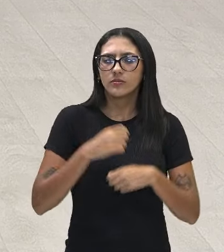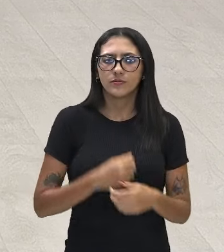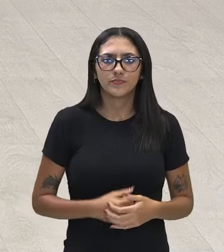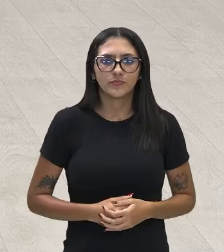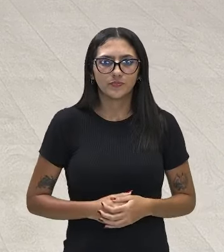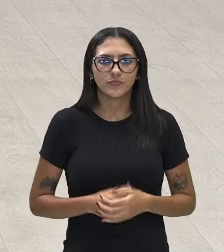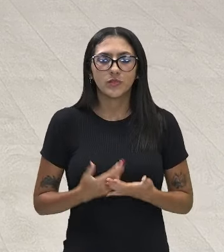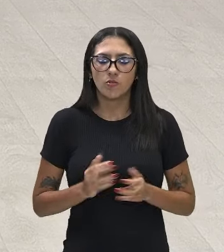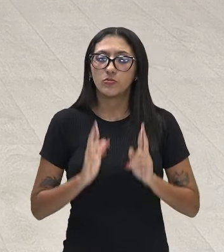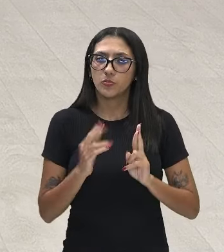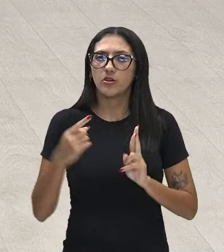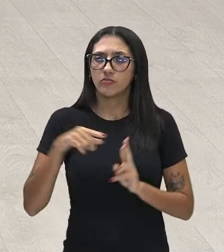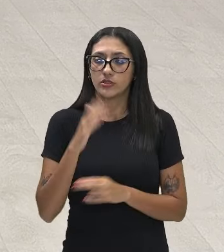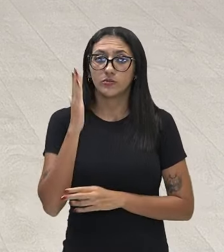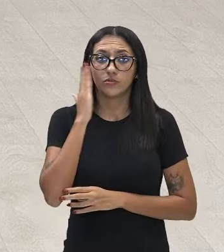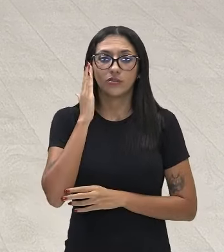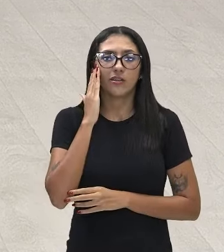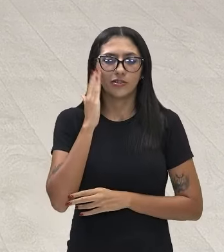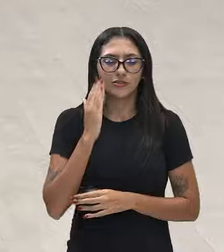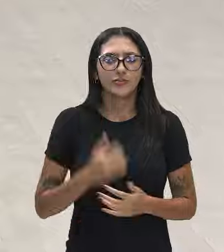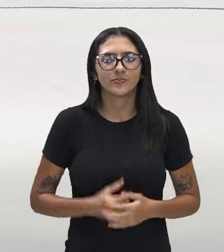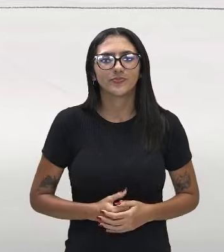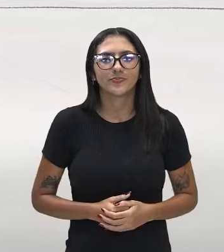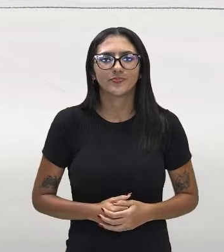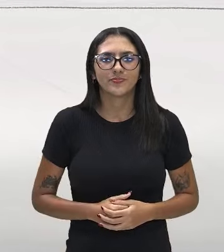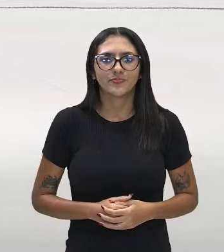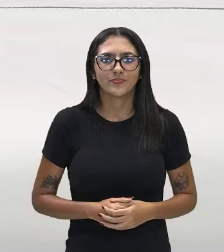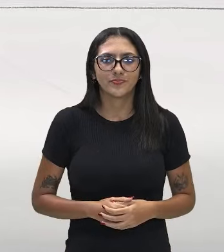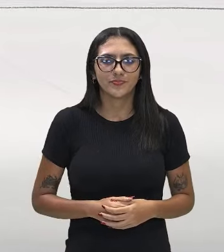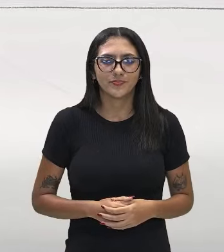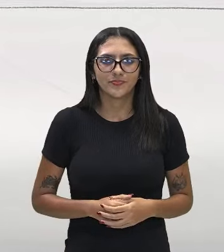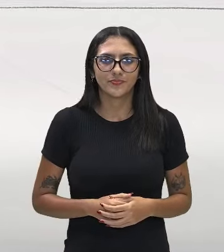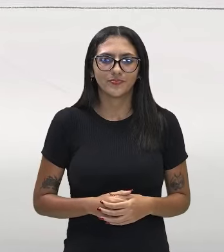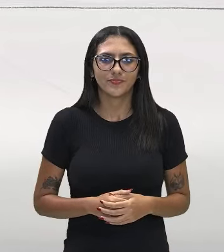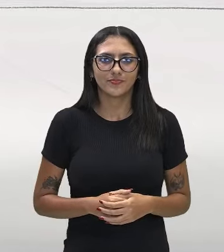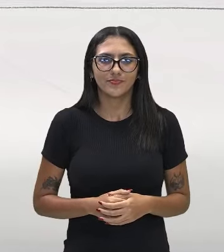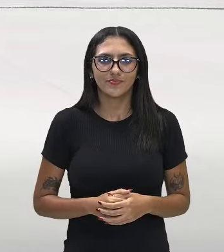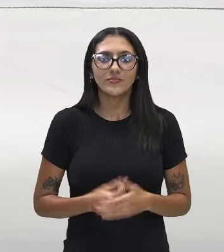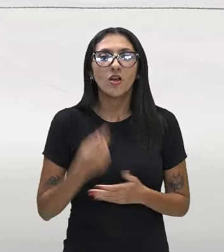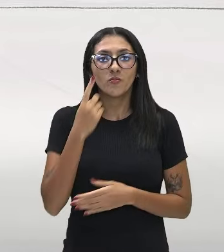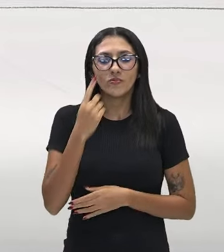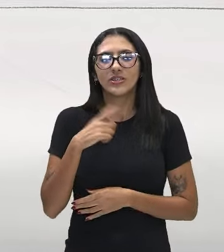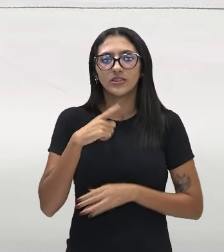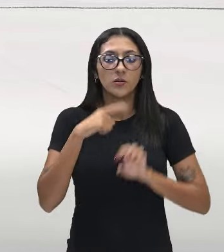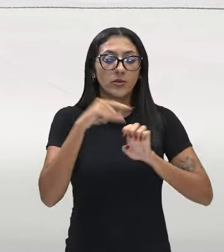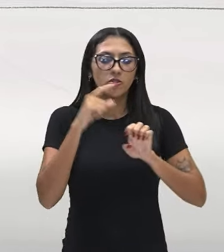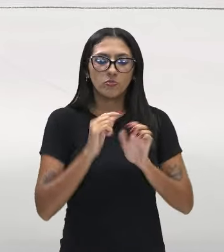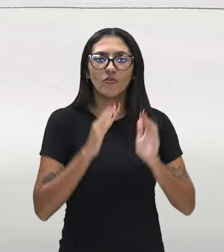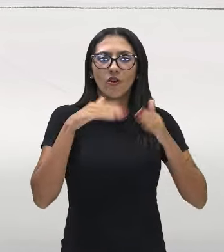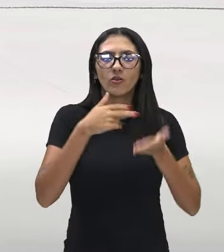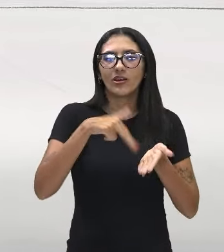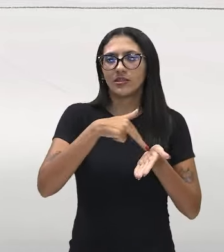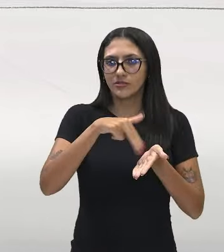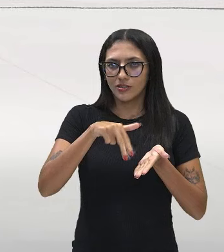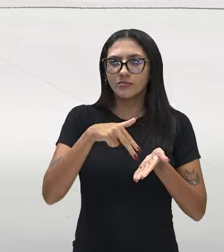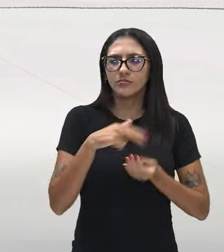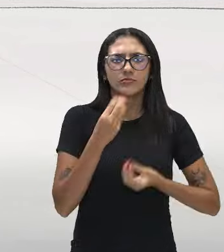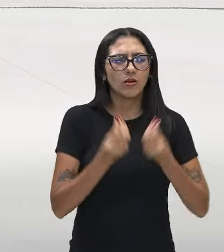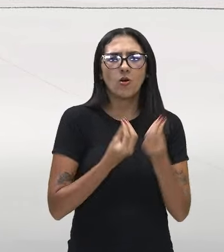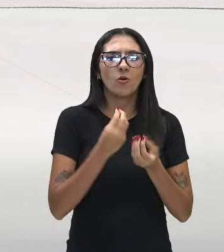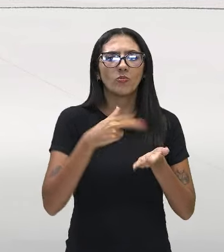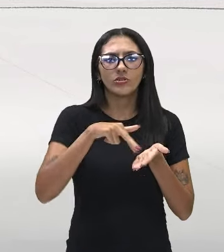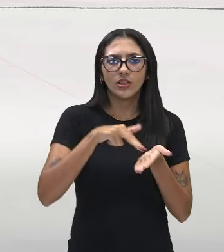Então espero que eu tenha ajudado vocês e até a próxima. E a gente falou aí sobre empreendedorismo na dança. Marcos, como é que eu posso empreender com